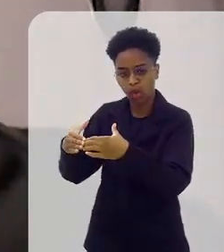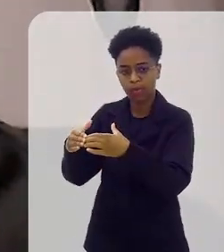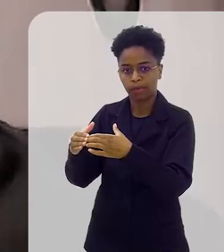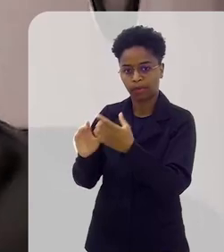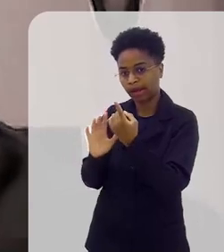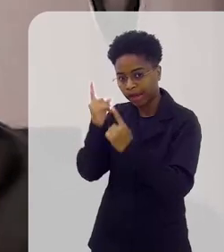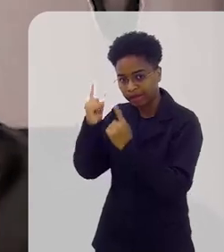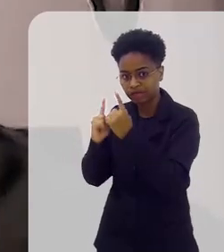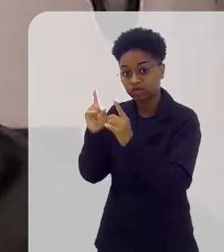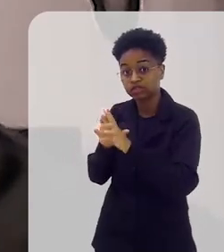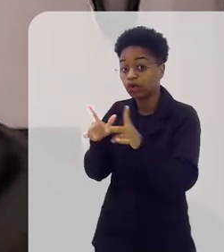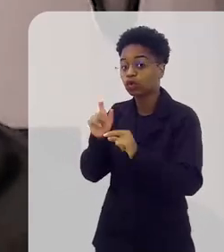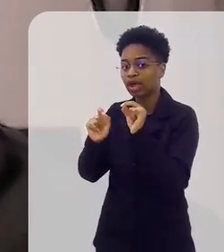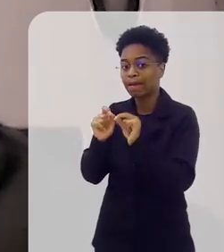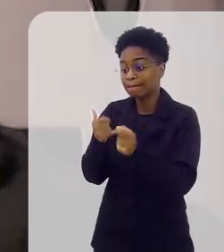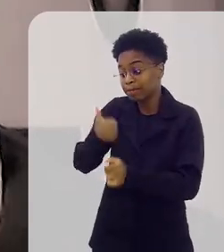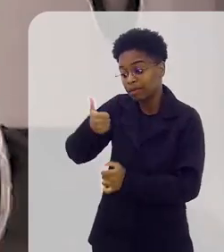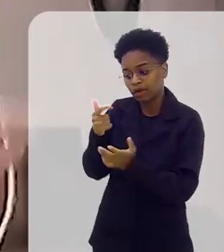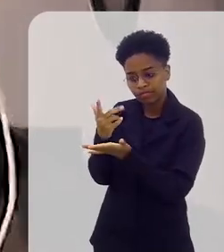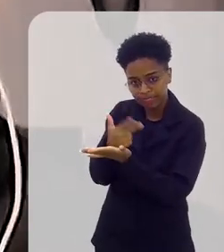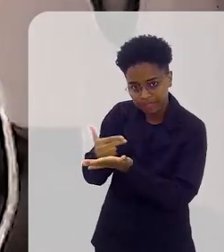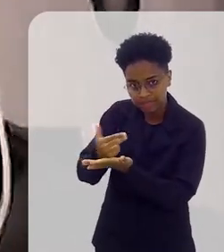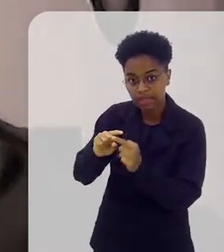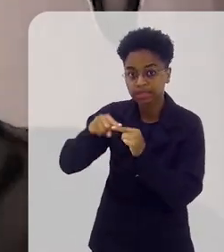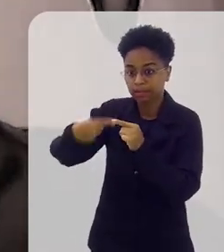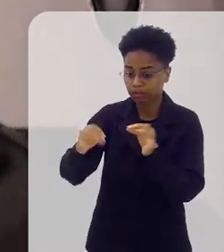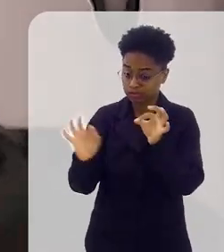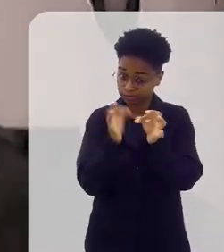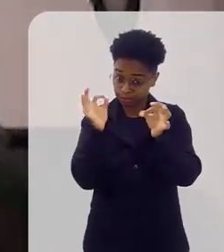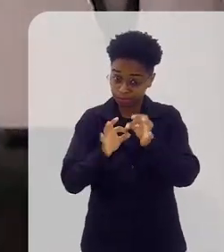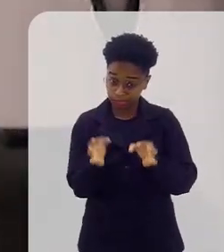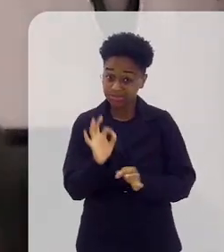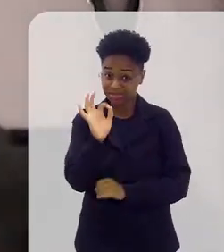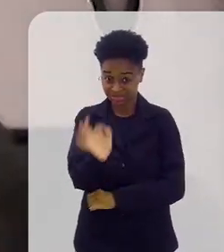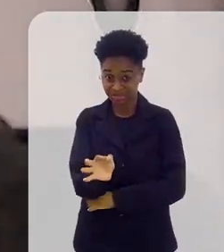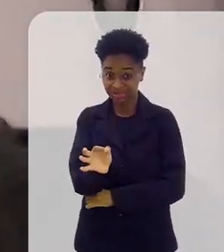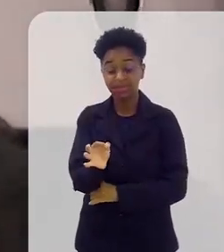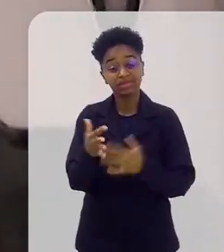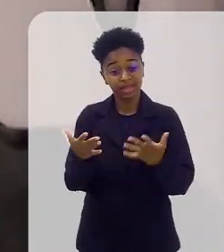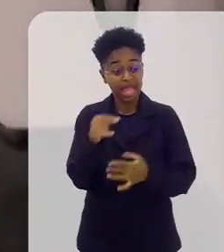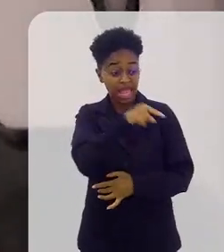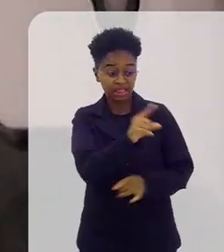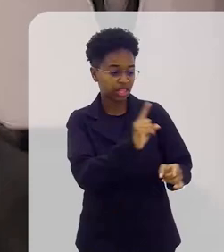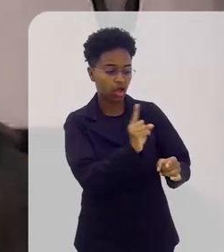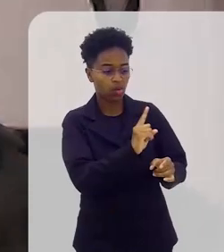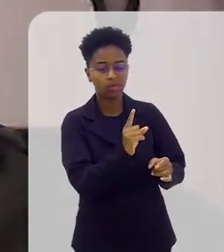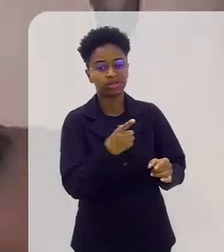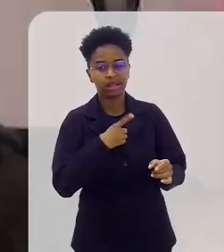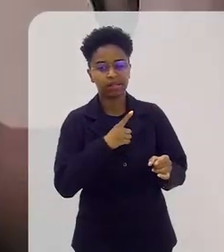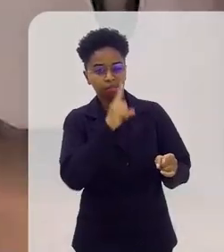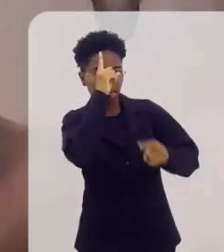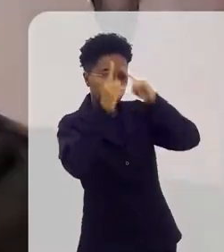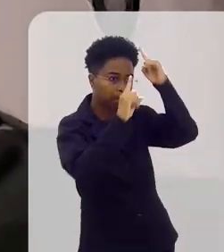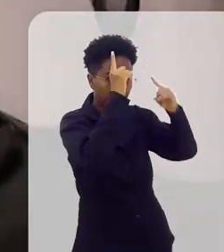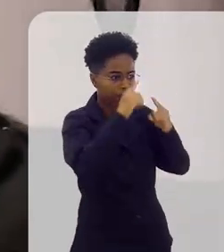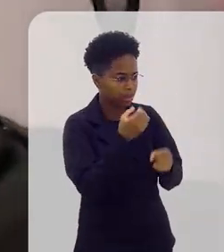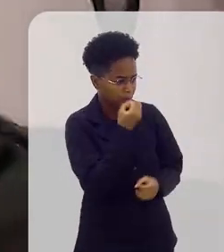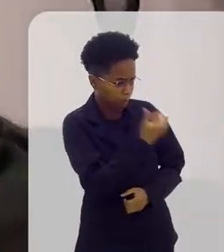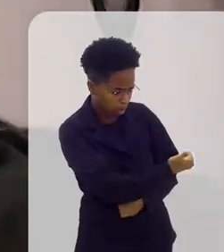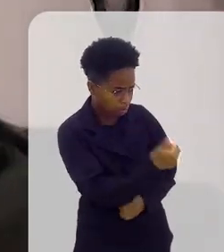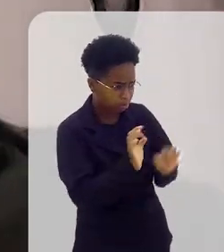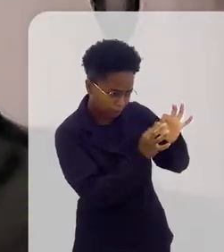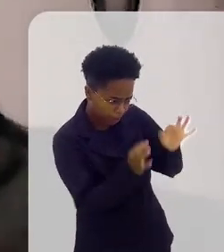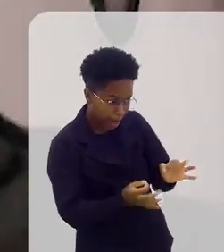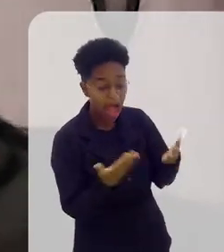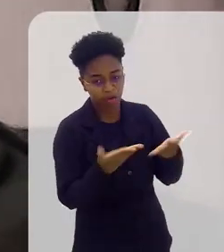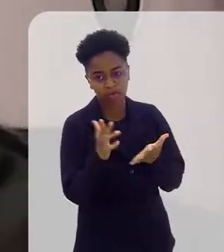grandes carnavalescos, dos carnavalescos como um todo. Que é você fazer o figurino e a partir daí você vai e confeccionar. O João não, o João ia montando aquilo,